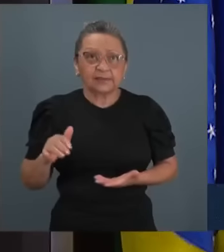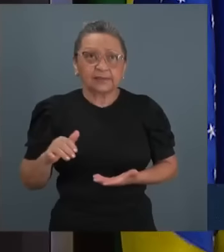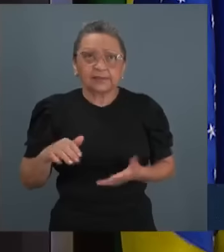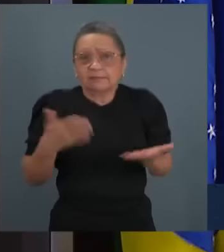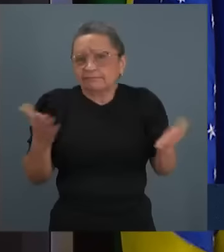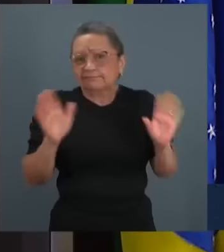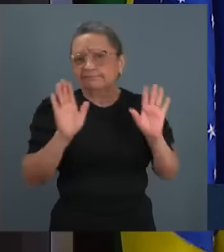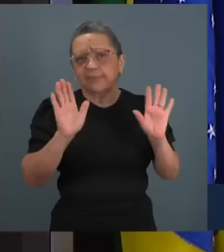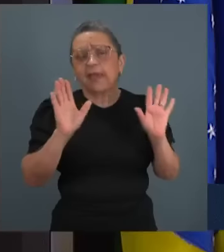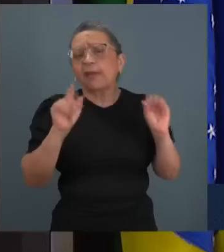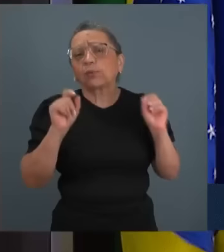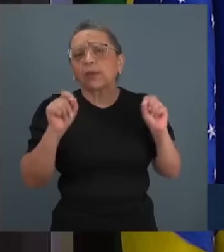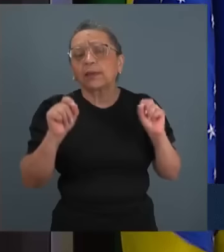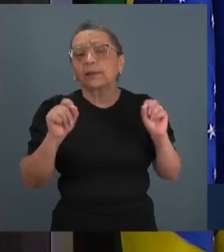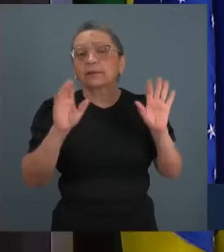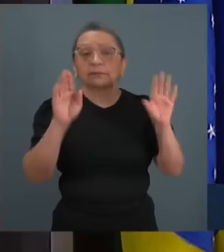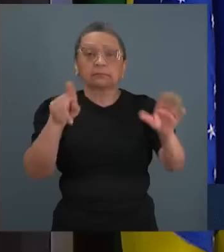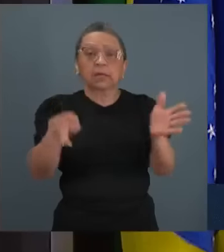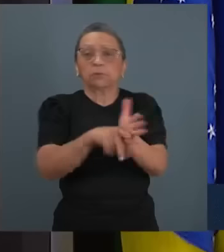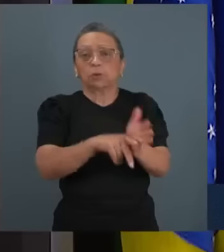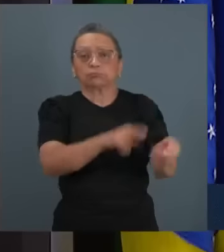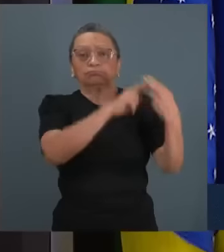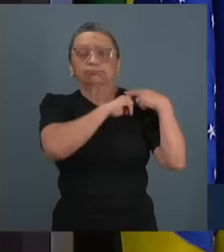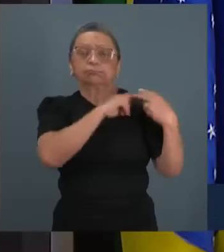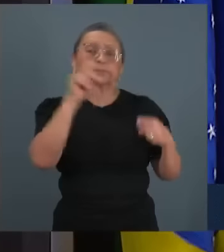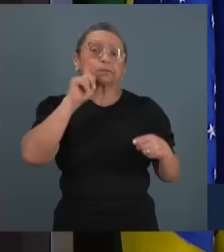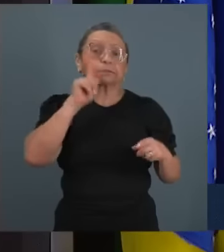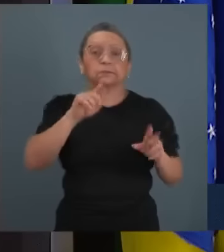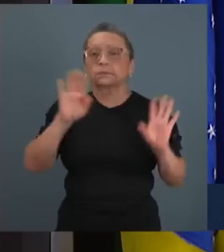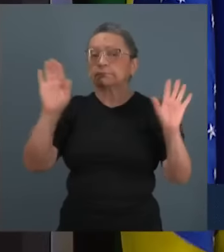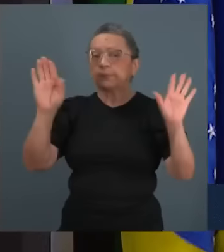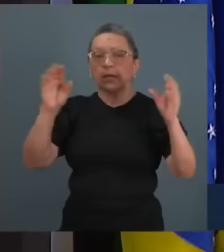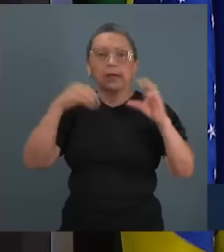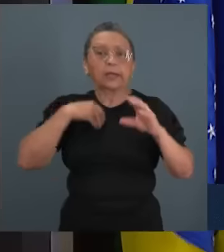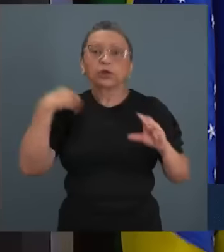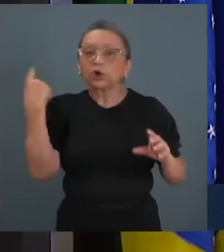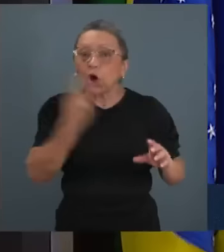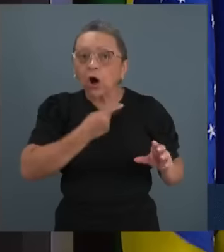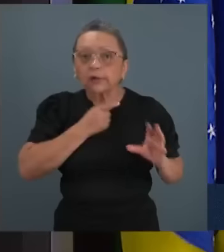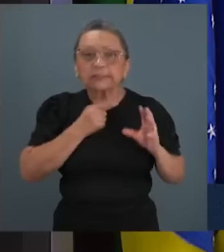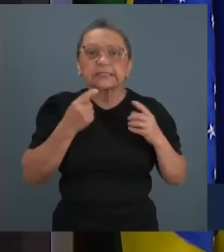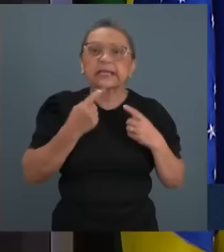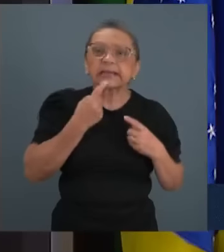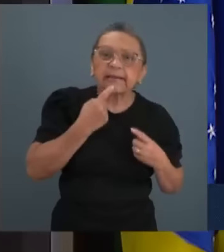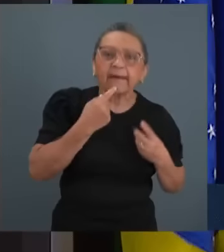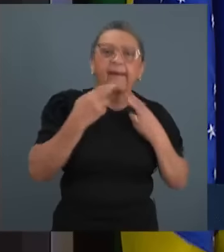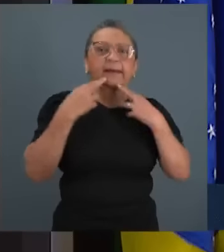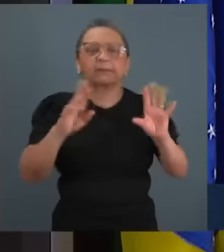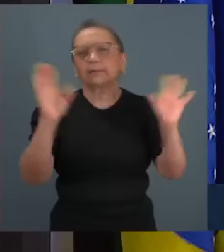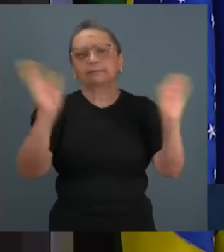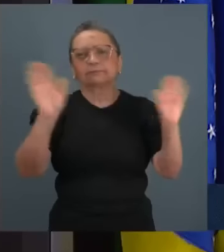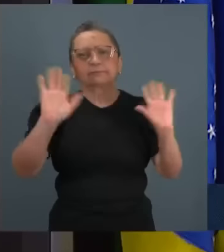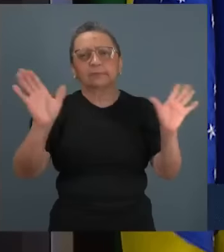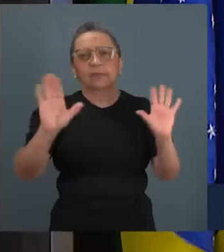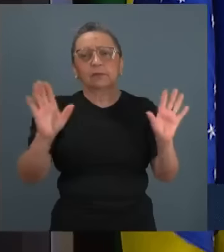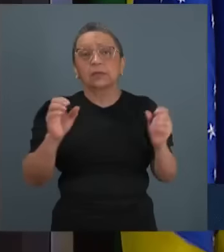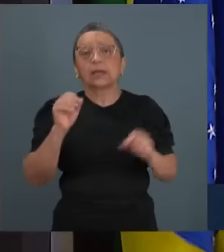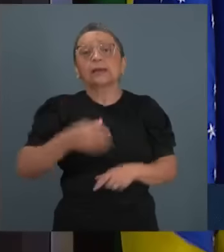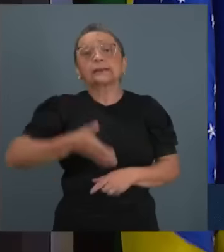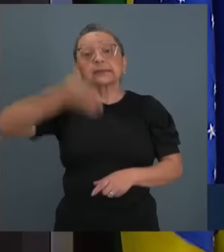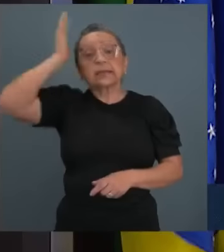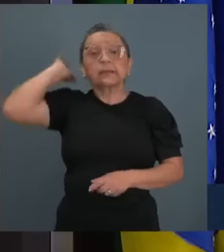isso aí é algo que diz respeito aos Estados Unidos. Não cabe a nós criticar. Trump foi eleito pelo